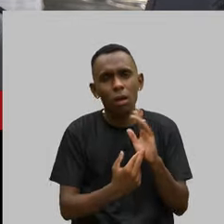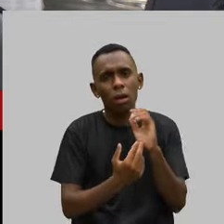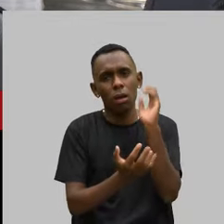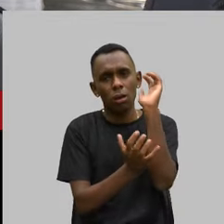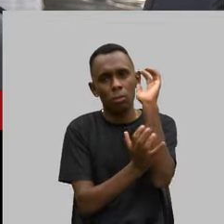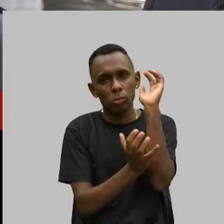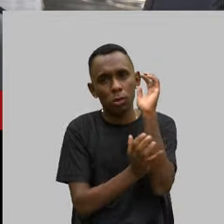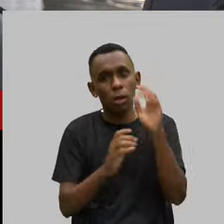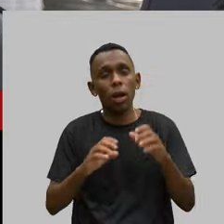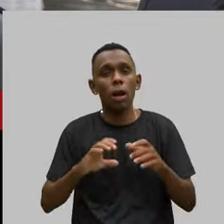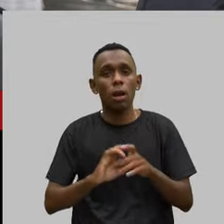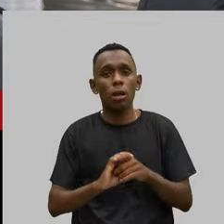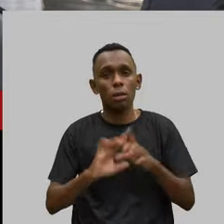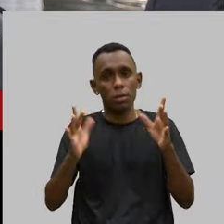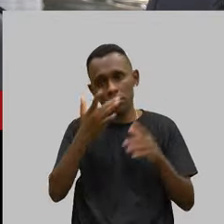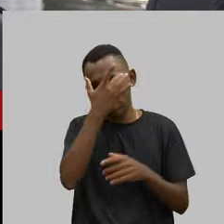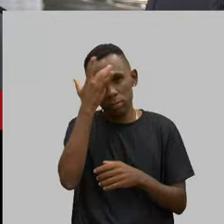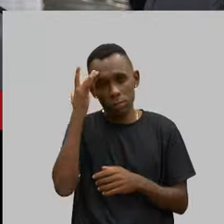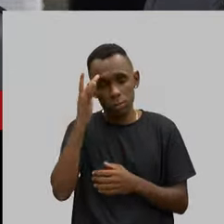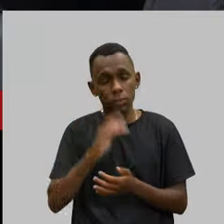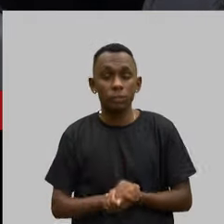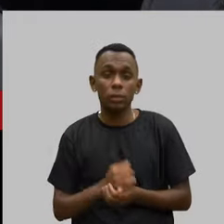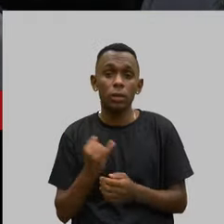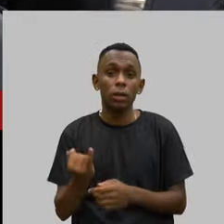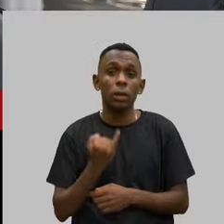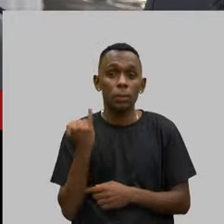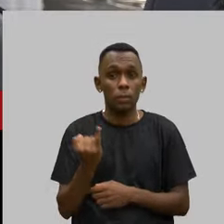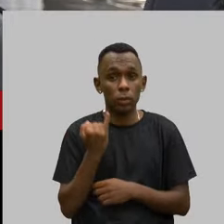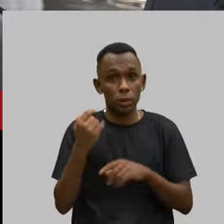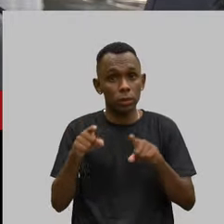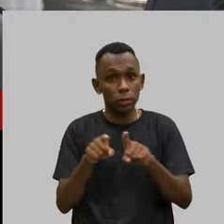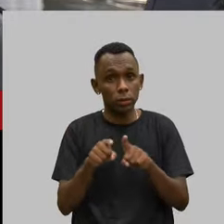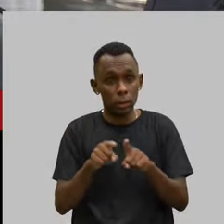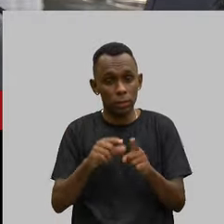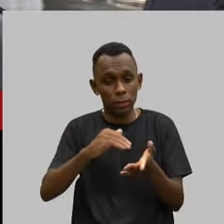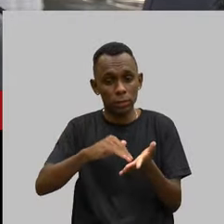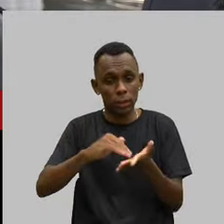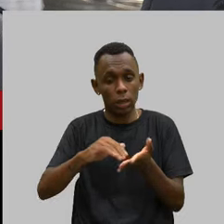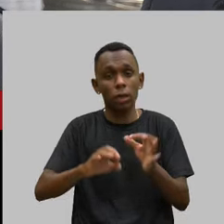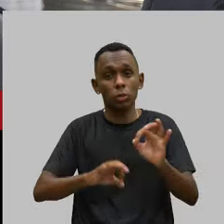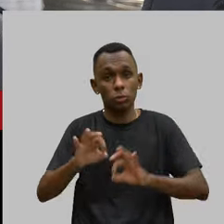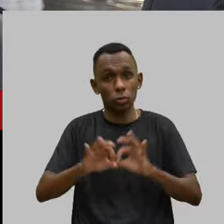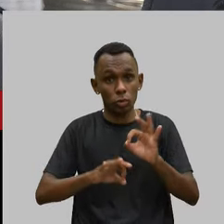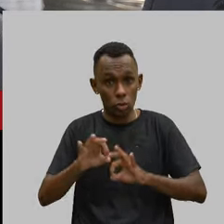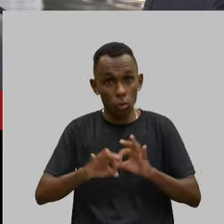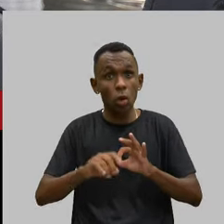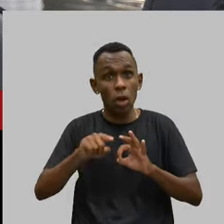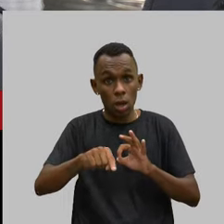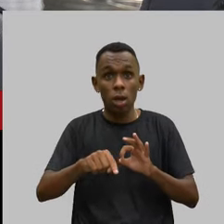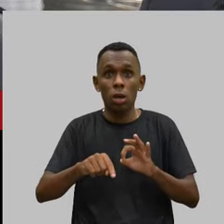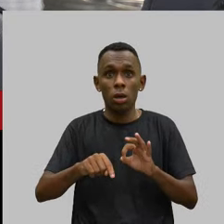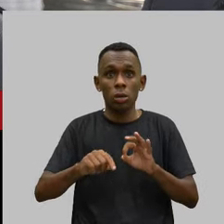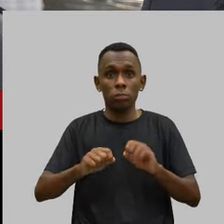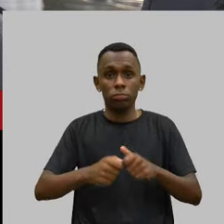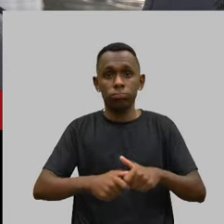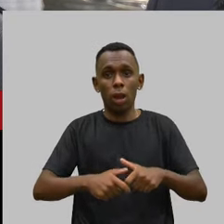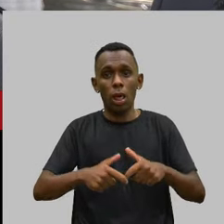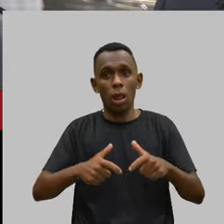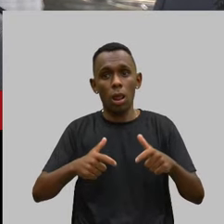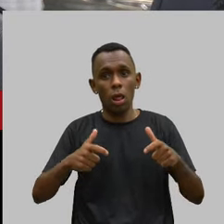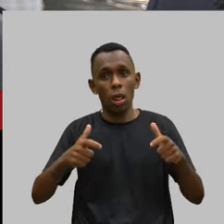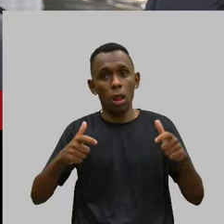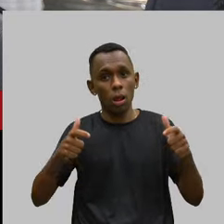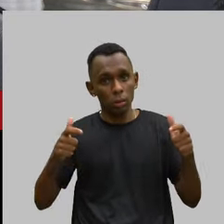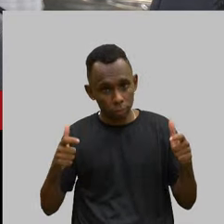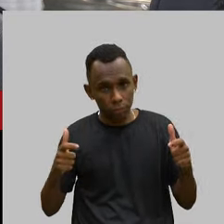cidadãos e é importante eu ressaltar que a secretaria de planejamento hoje é uma secretaria extremamente extensa né assim graças